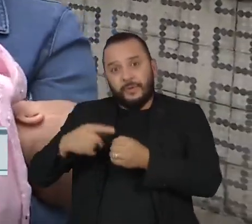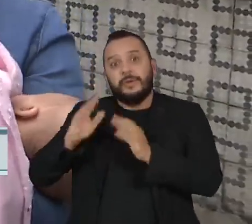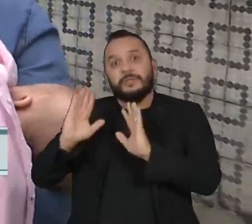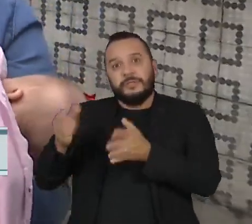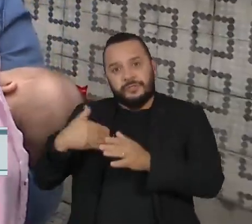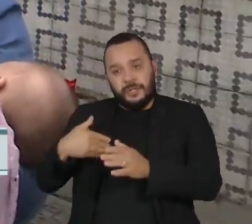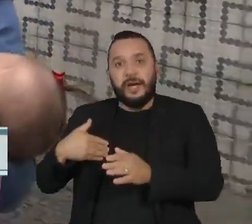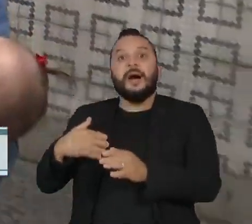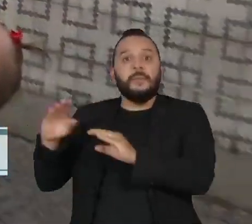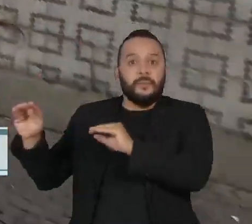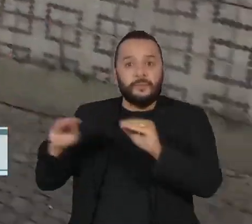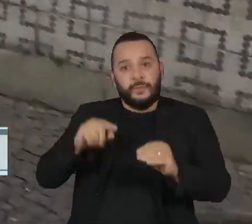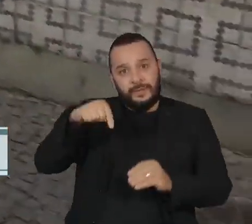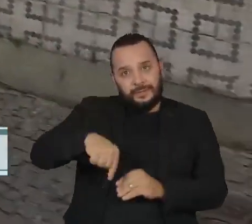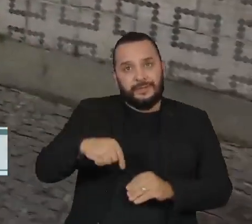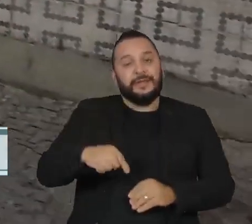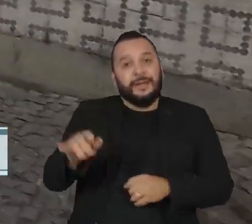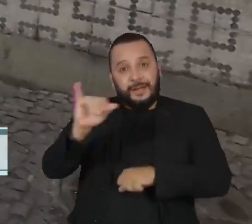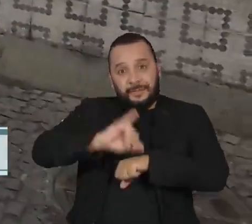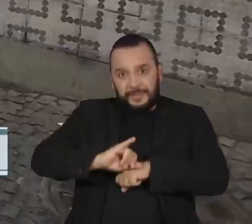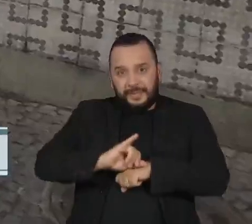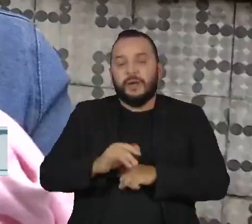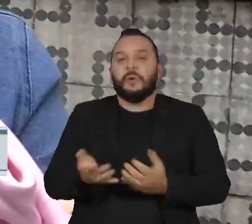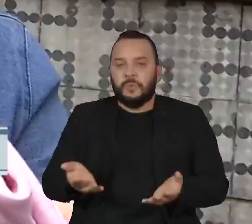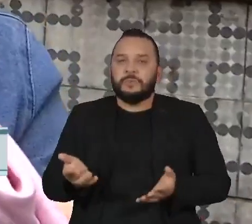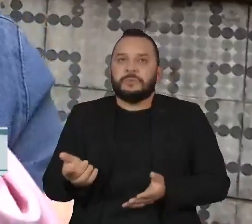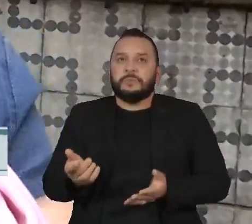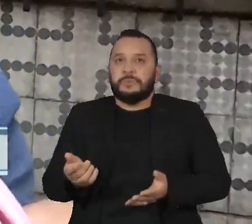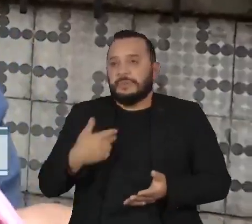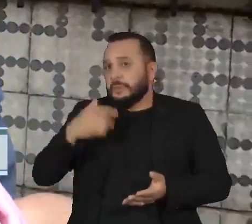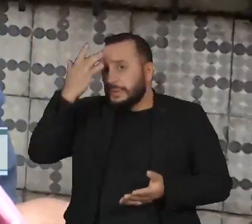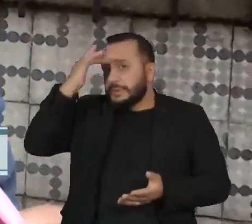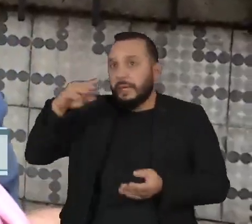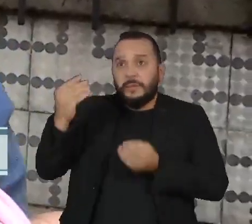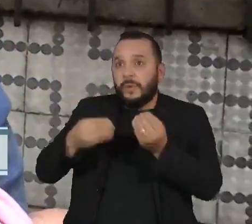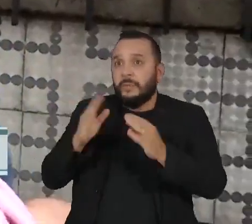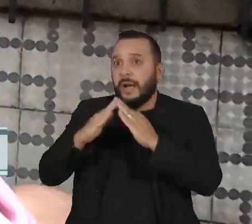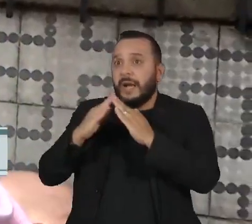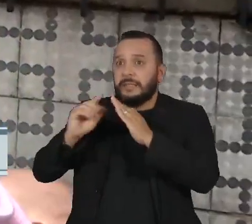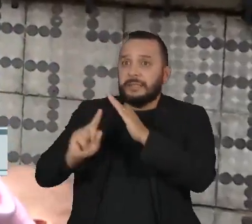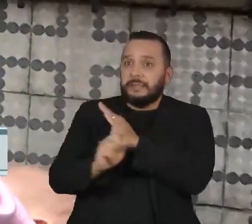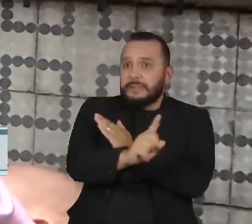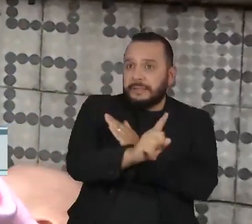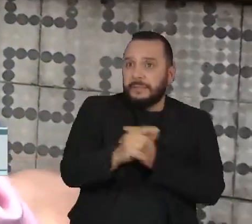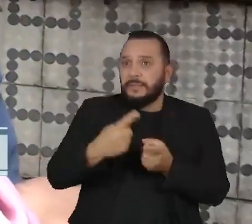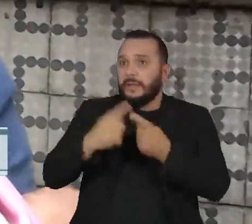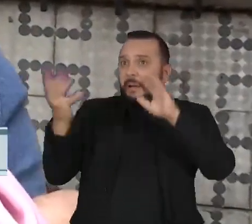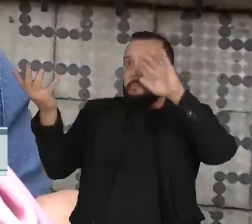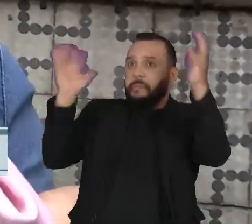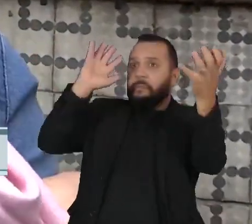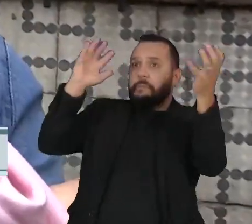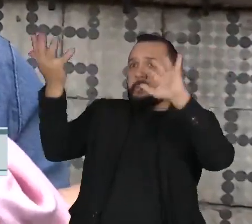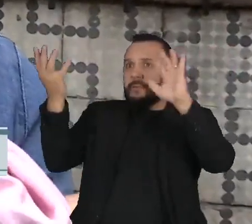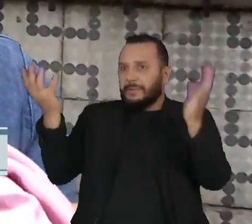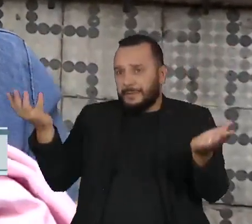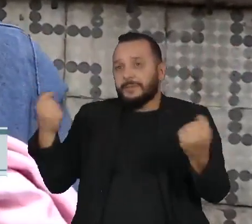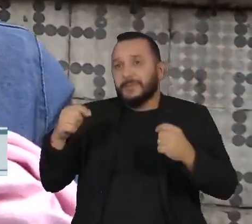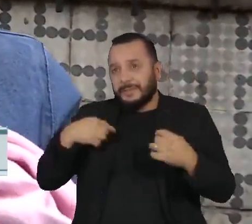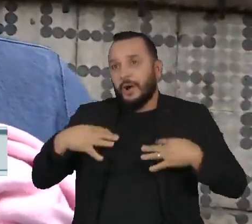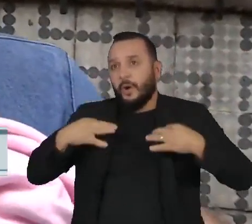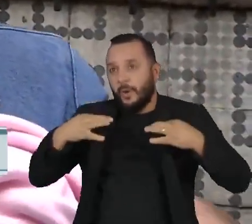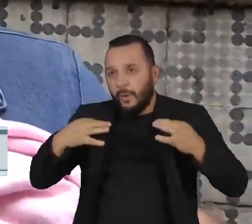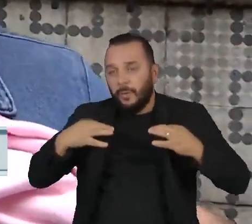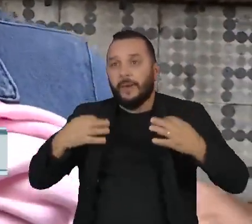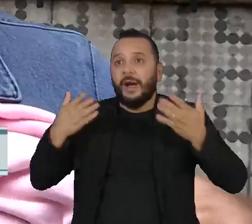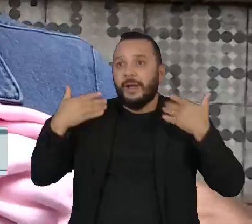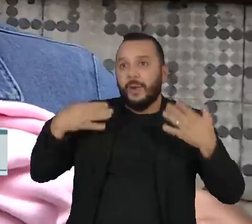de 9 meses e uma carga extra. A gente não sabe como sair de casa, né? Cada hora de um jeito, tem que sair com a casa inteira. Roupa